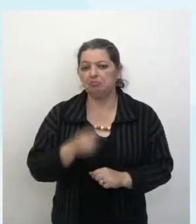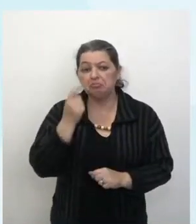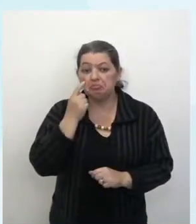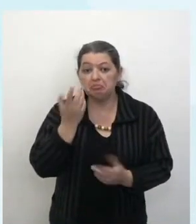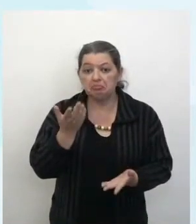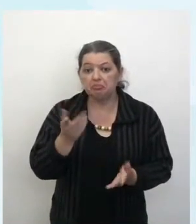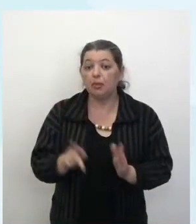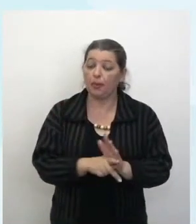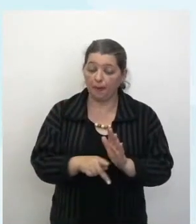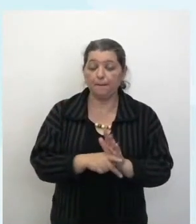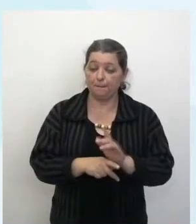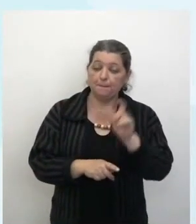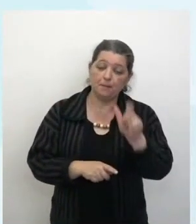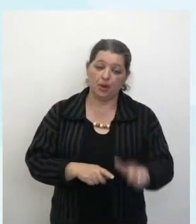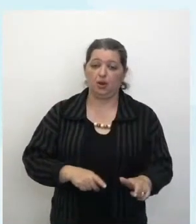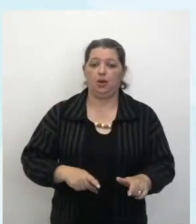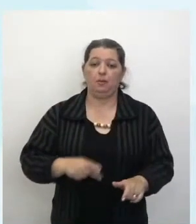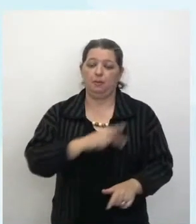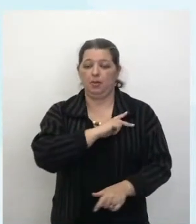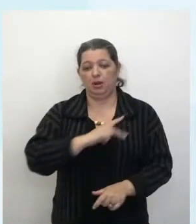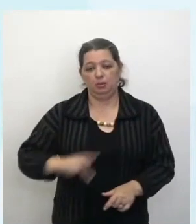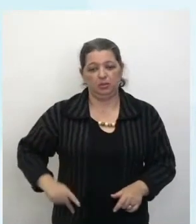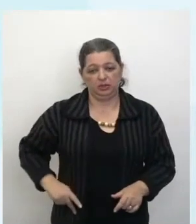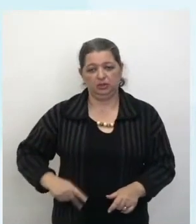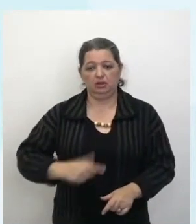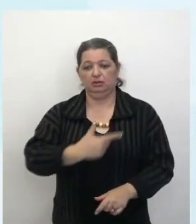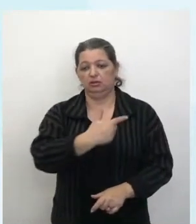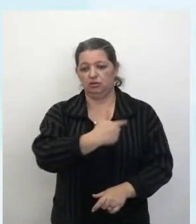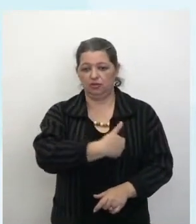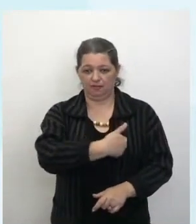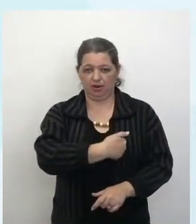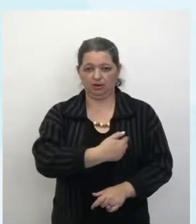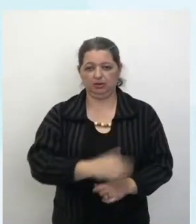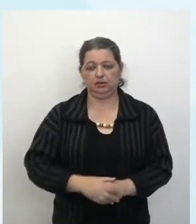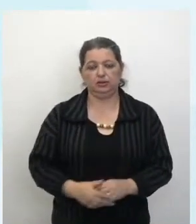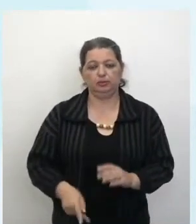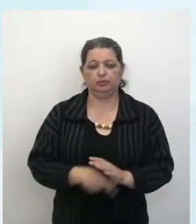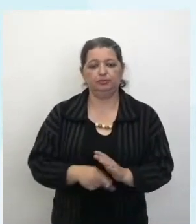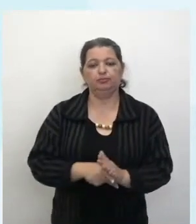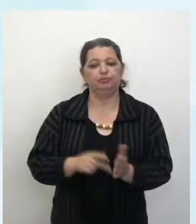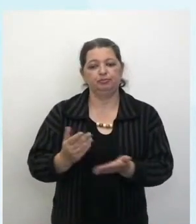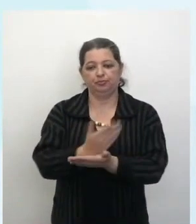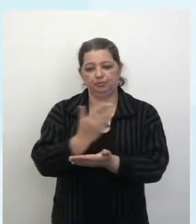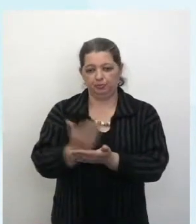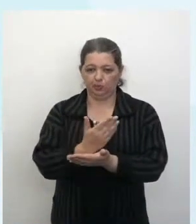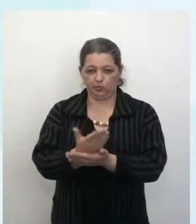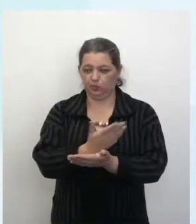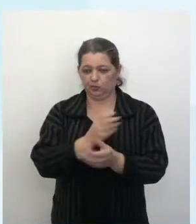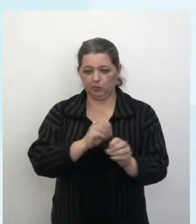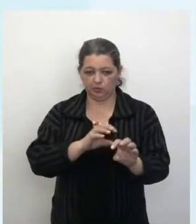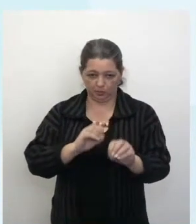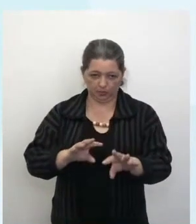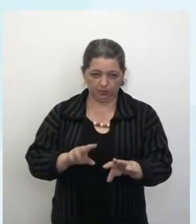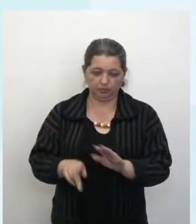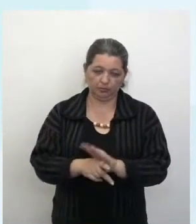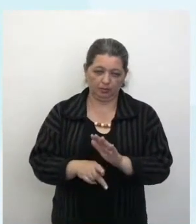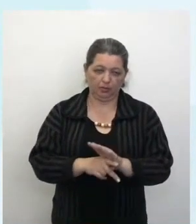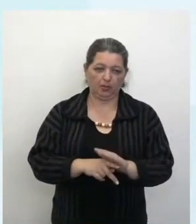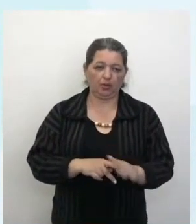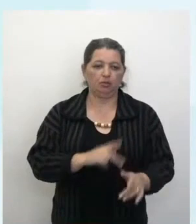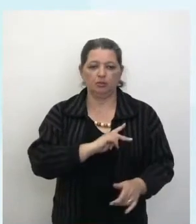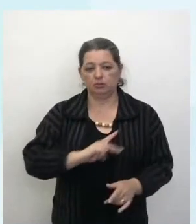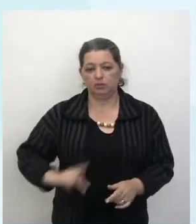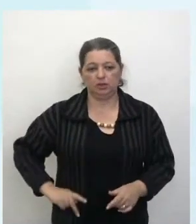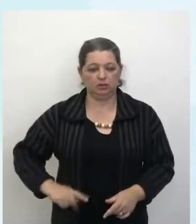Quiero não sei do vagas Só podia ser 0001 cartilhas escolares o Vargas né